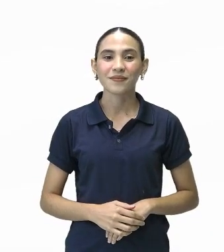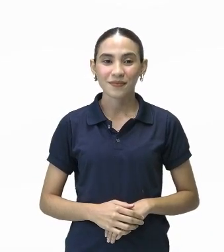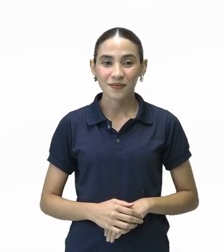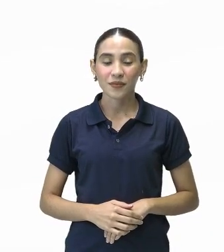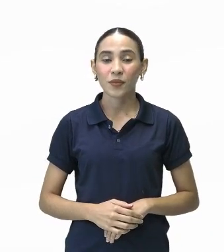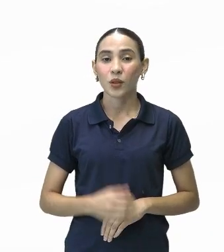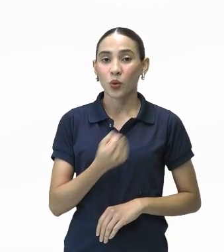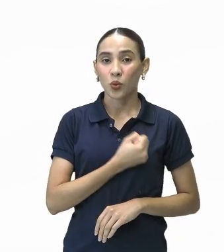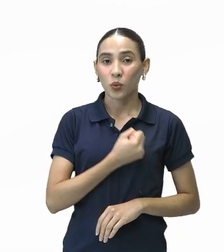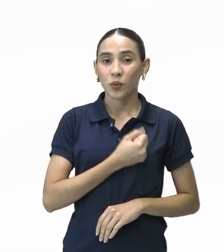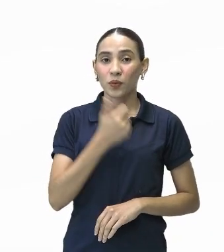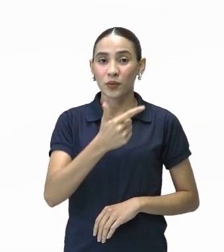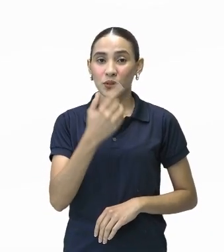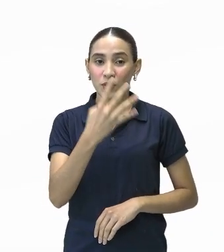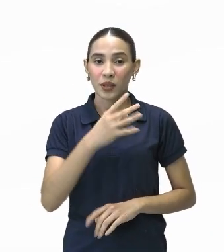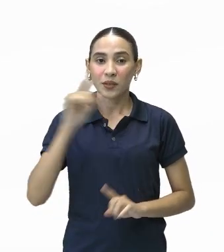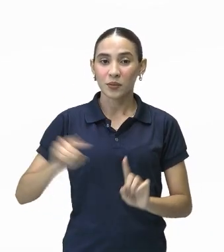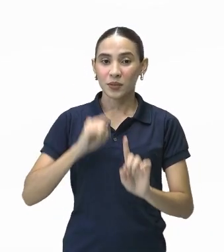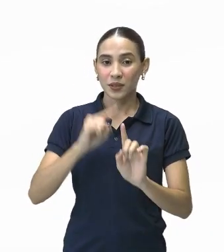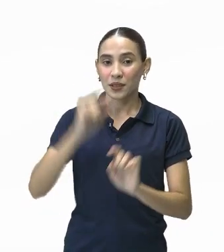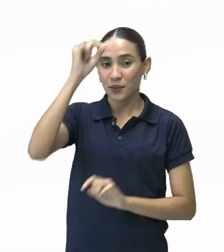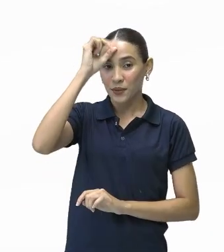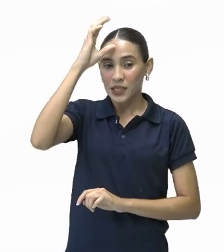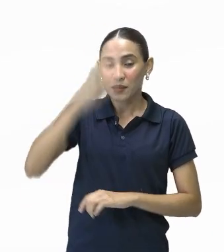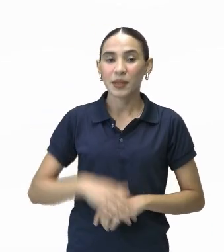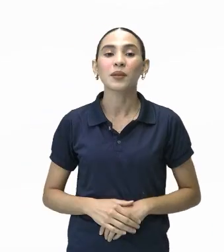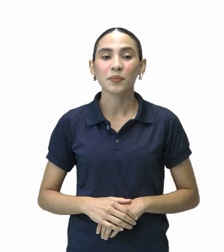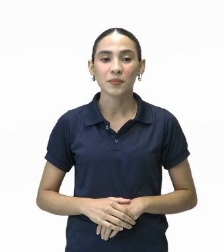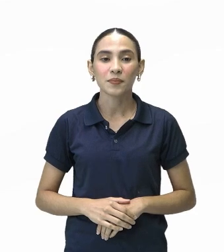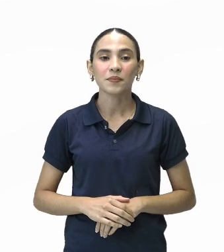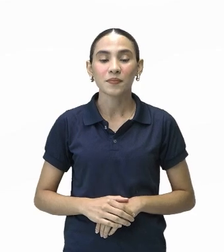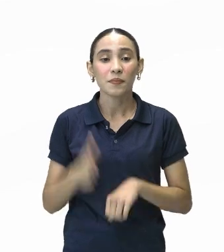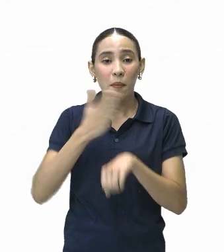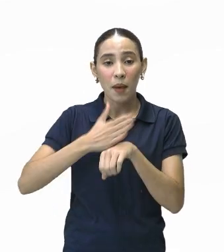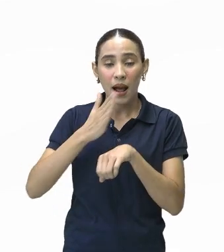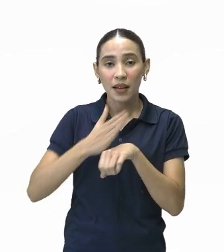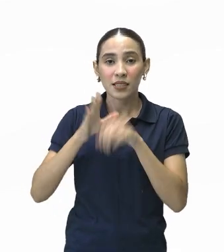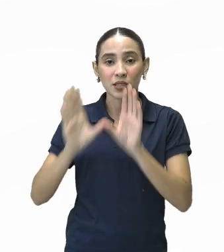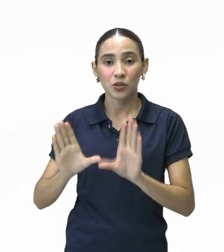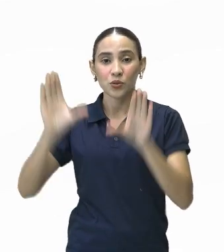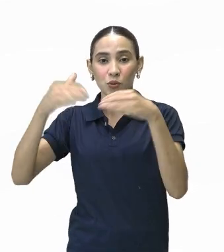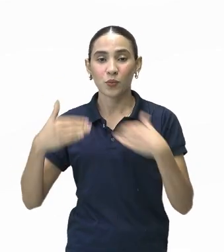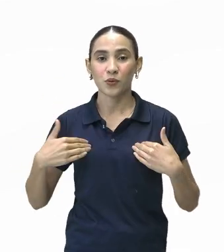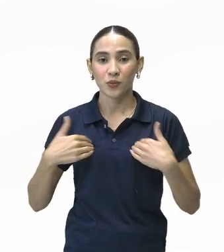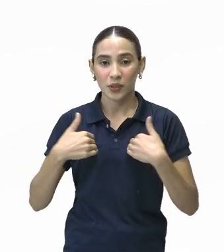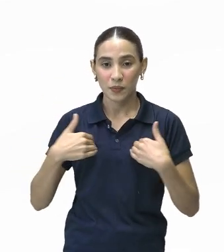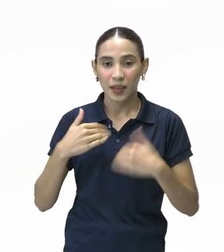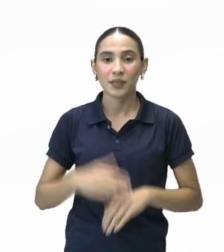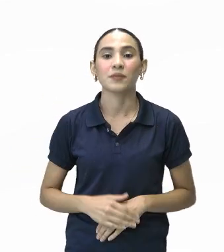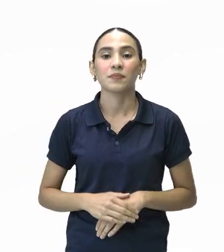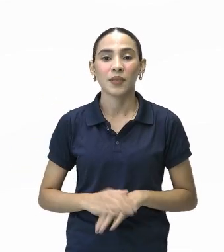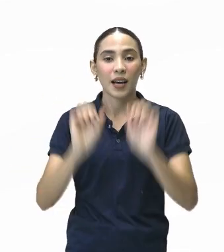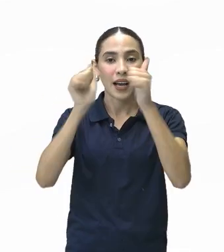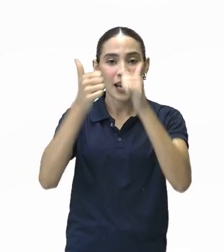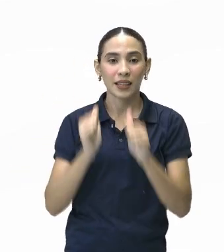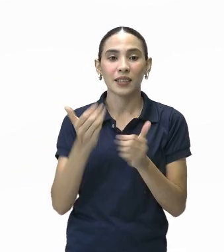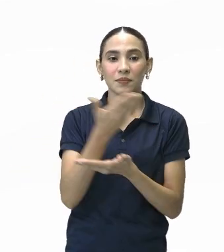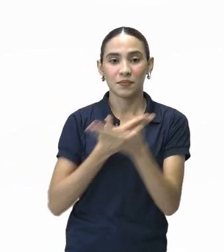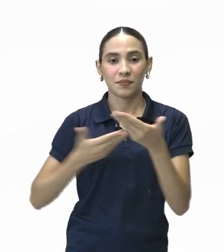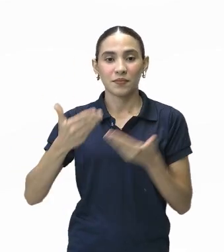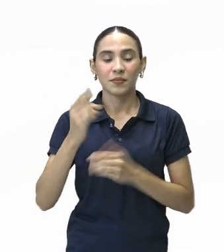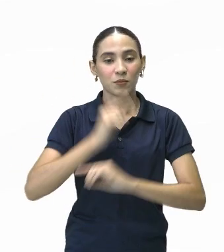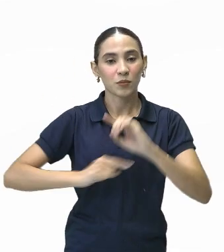Aula de número 24, Objetos de Conhecimento, Dinâmica de Populações, Previsões sobre